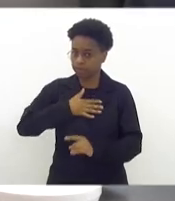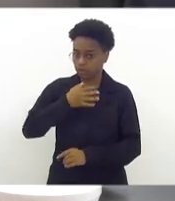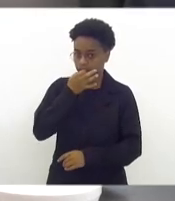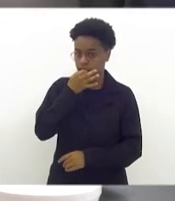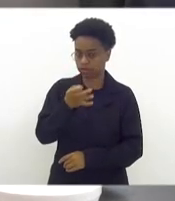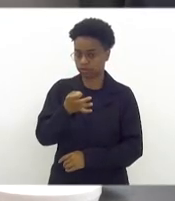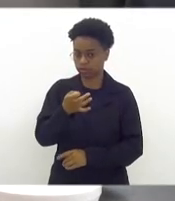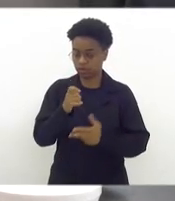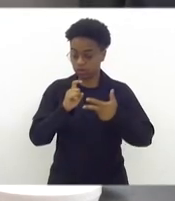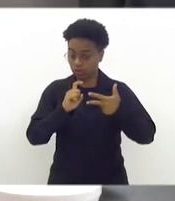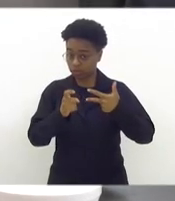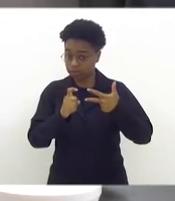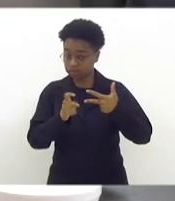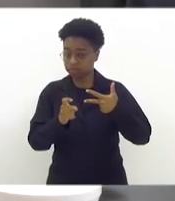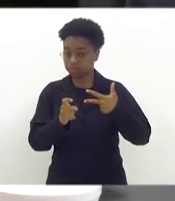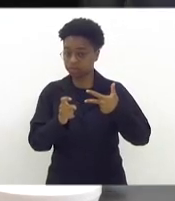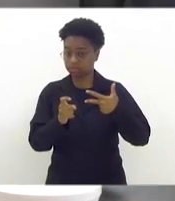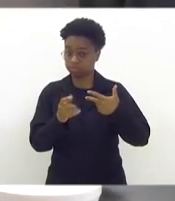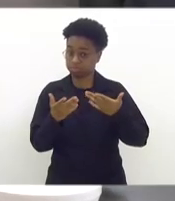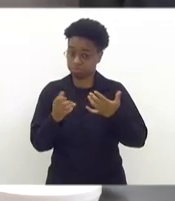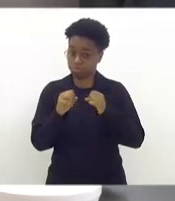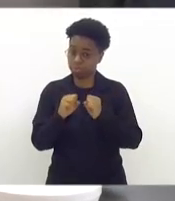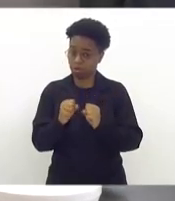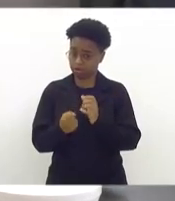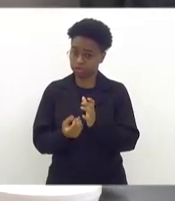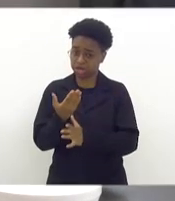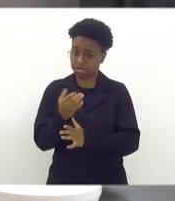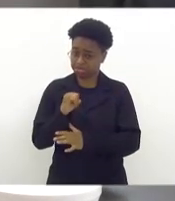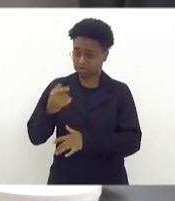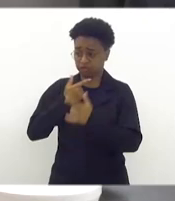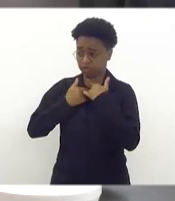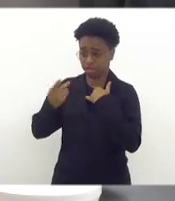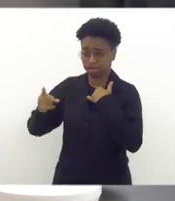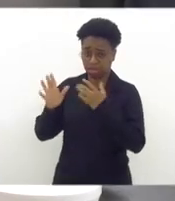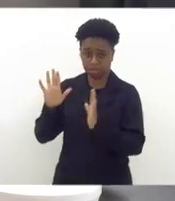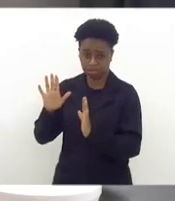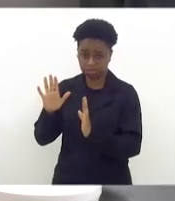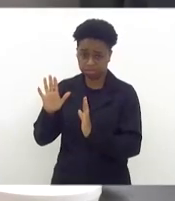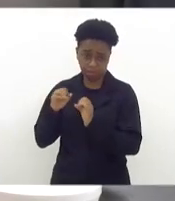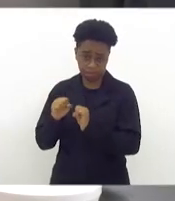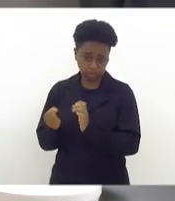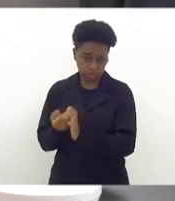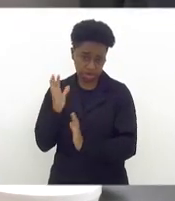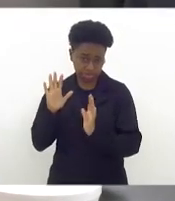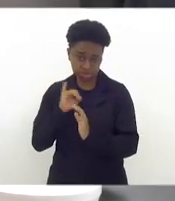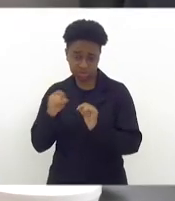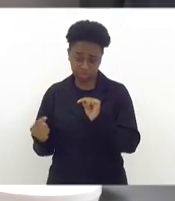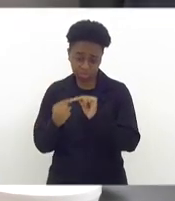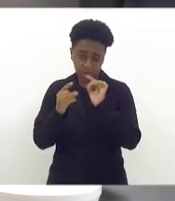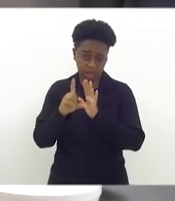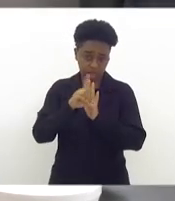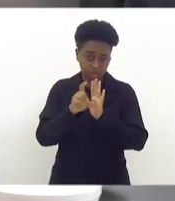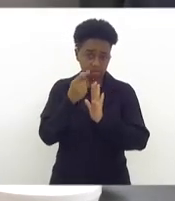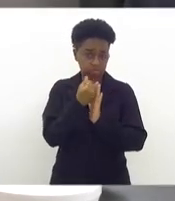o Poder Executivo pode criar por vontade própria, desde que esteja na lei orçamentária.